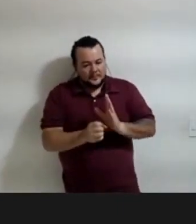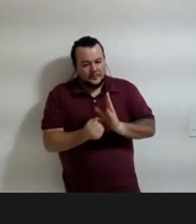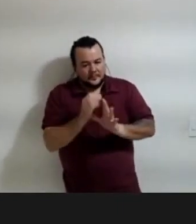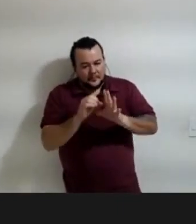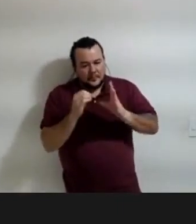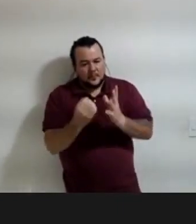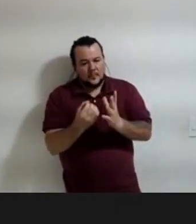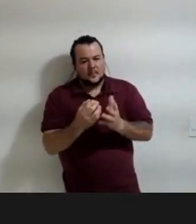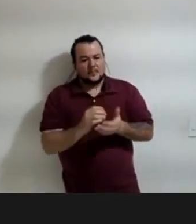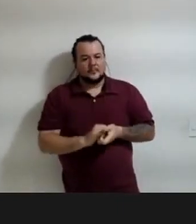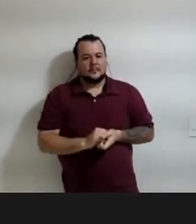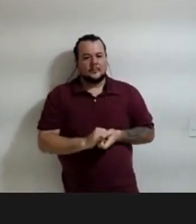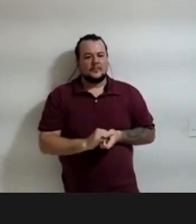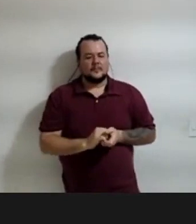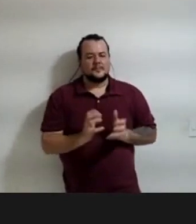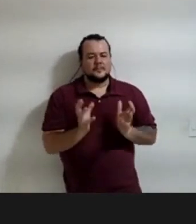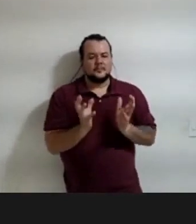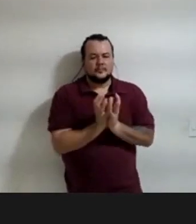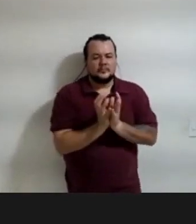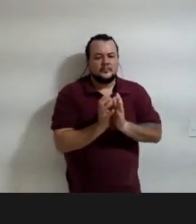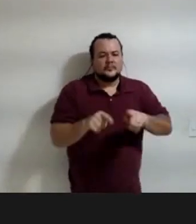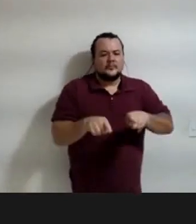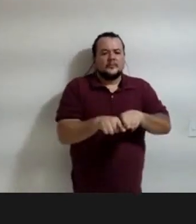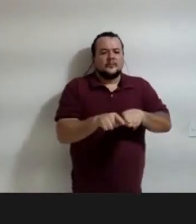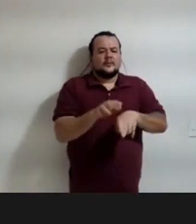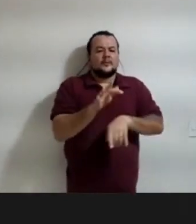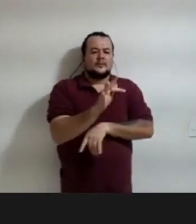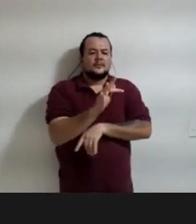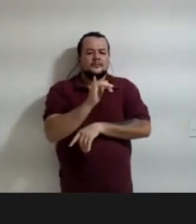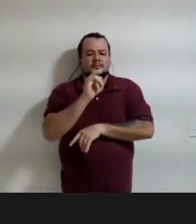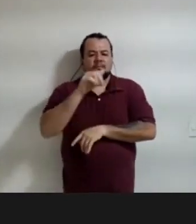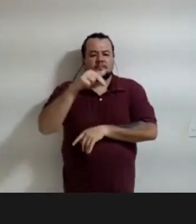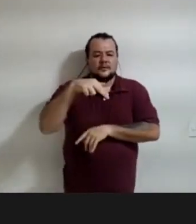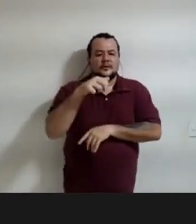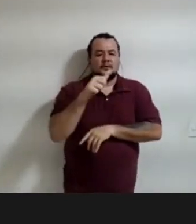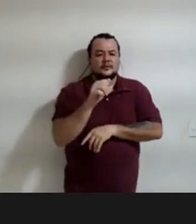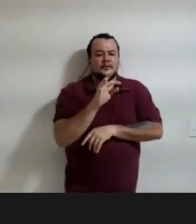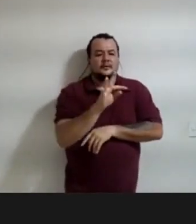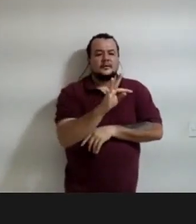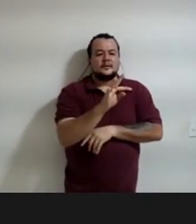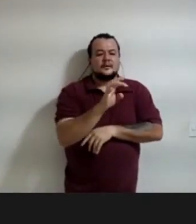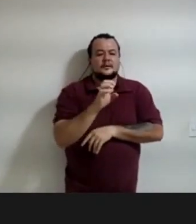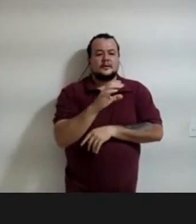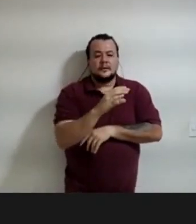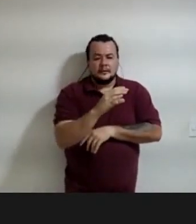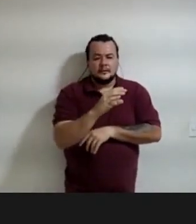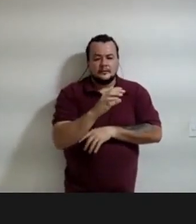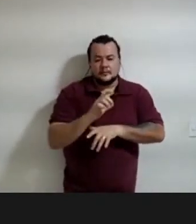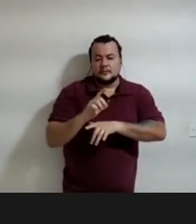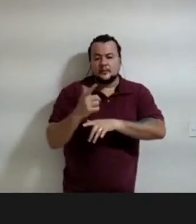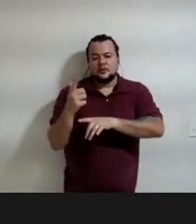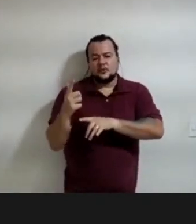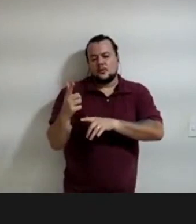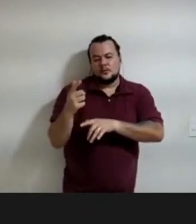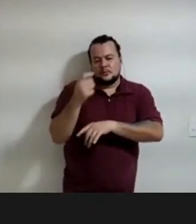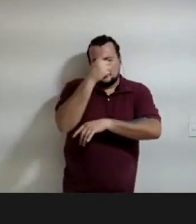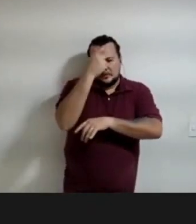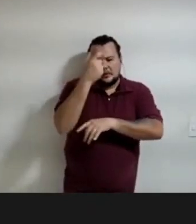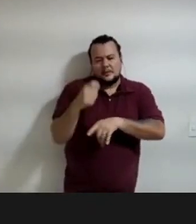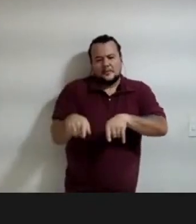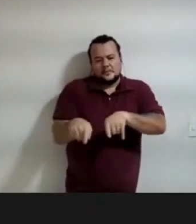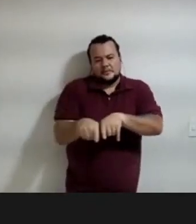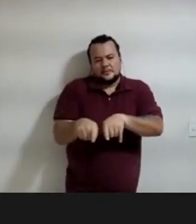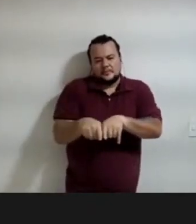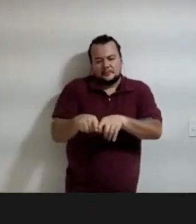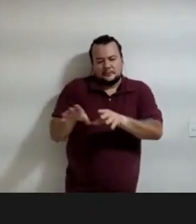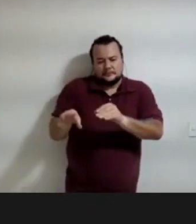A equipe da Finatec, Aline, Guilhermina e demais membros da equipe da Finatec, que também vem